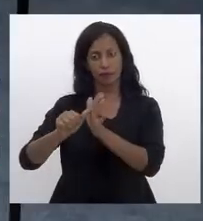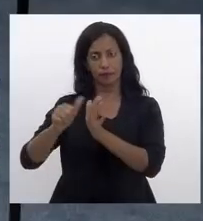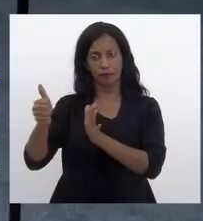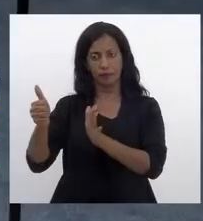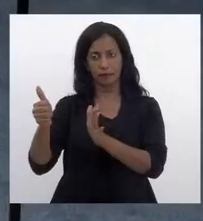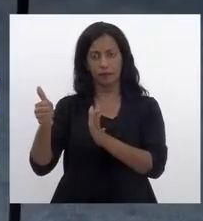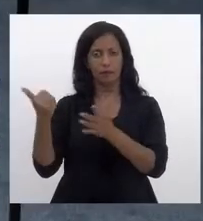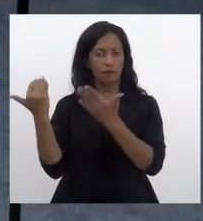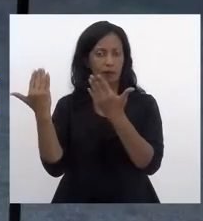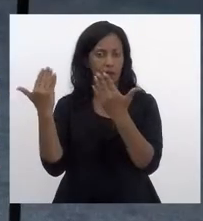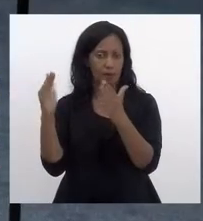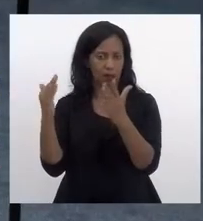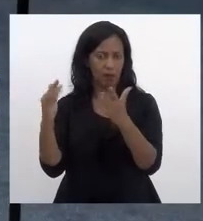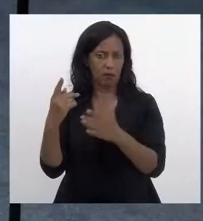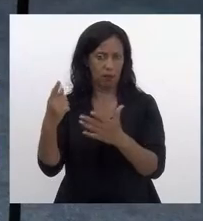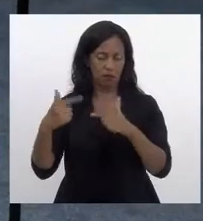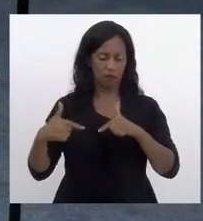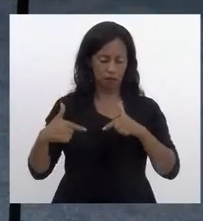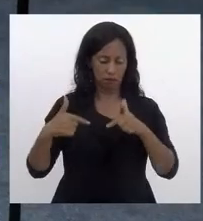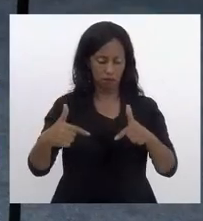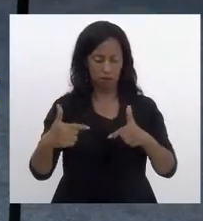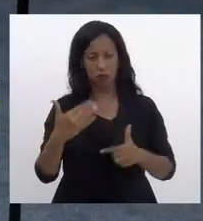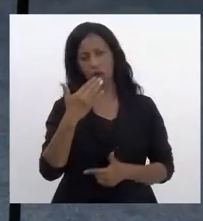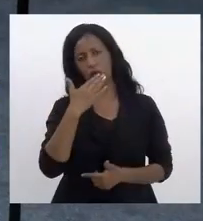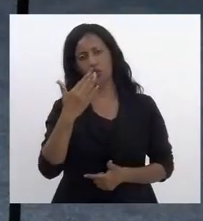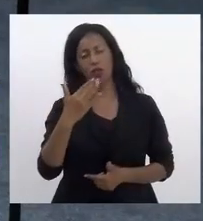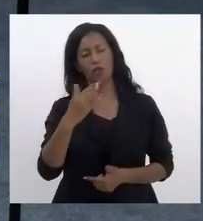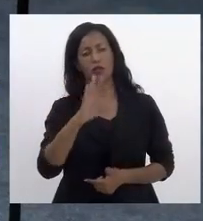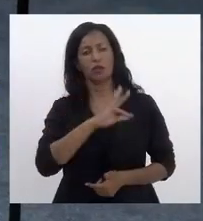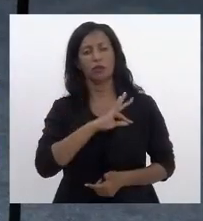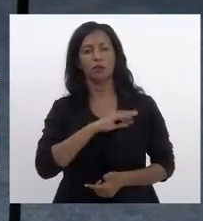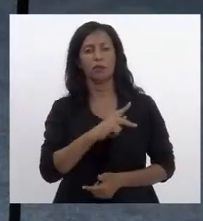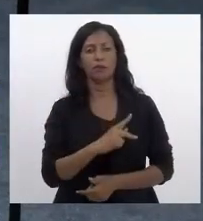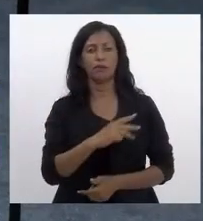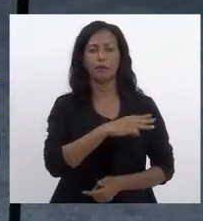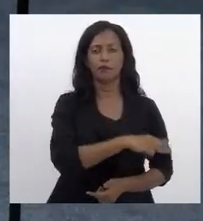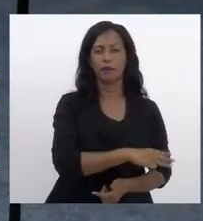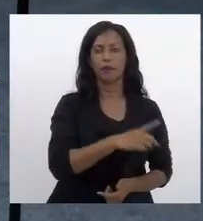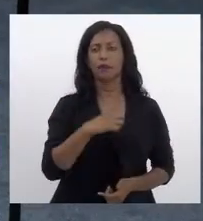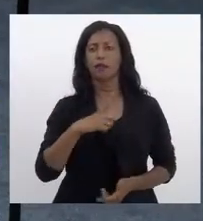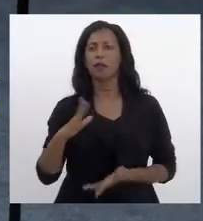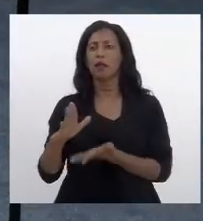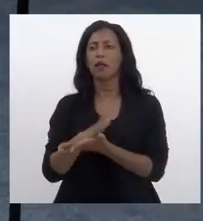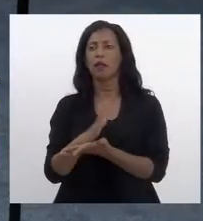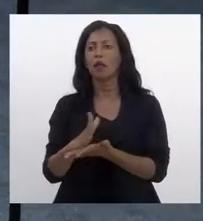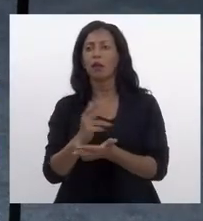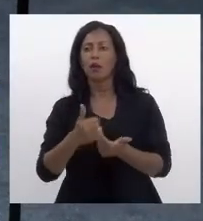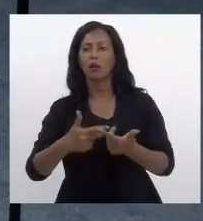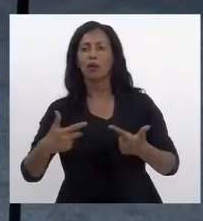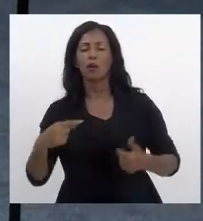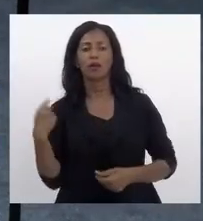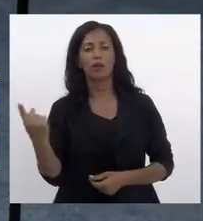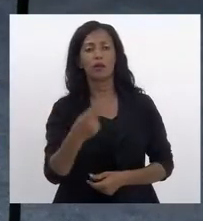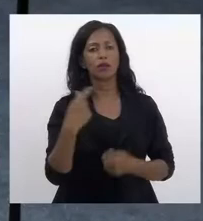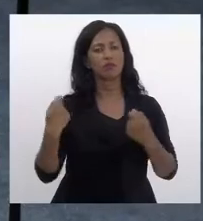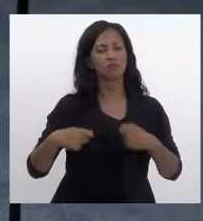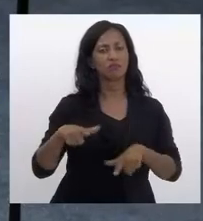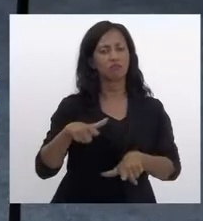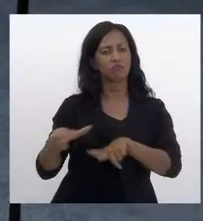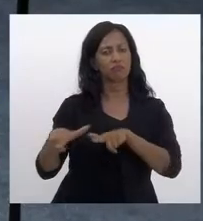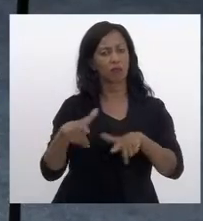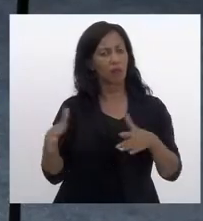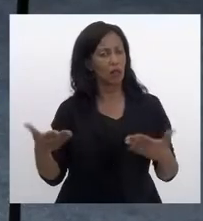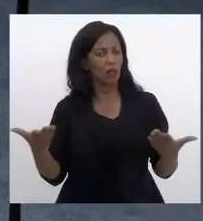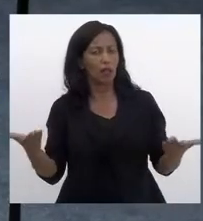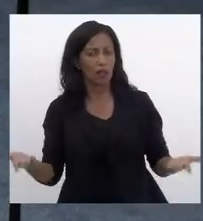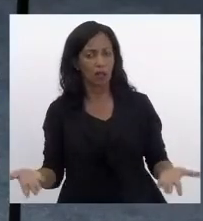a sua atuação diante da Polícia Militar. Tem algumas coisas importantes que nós temos que fazer. É óbvio